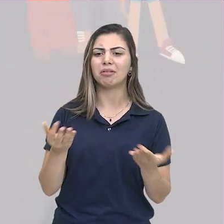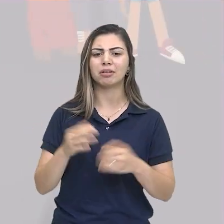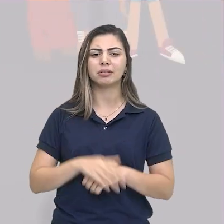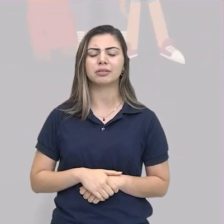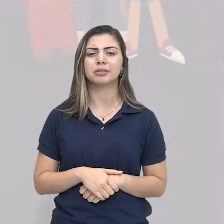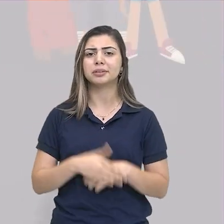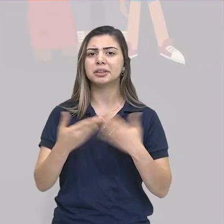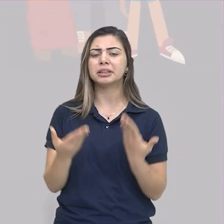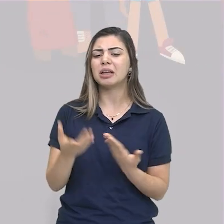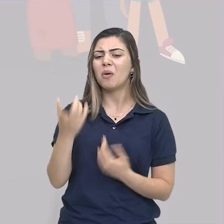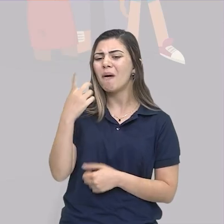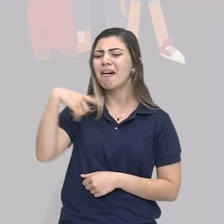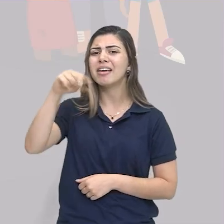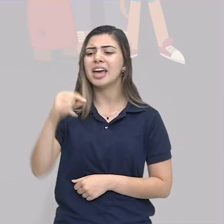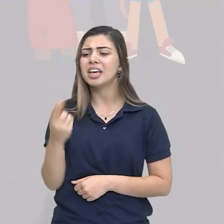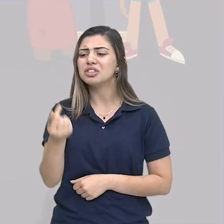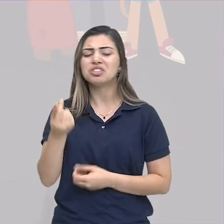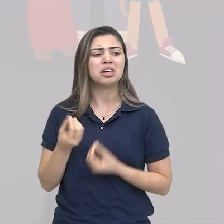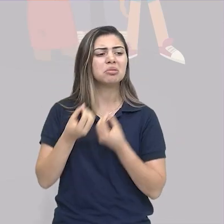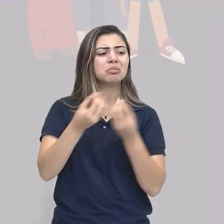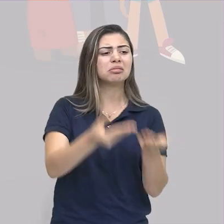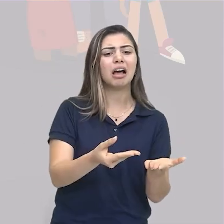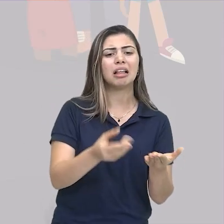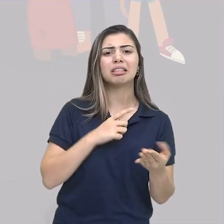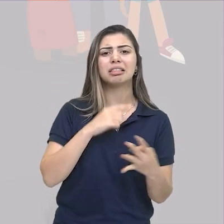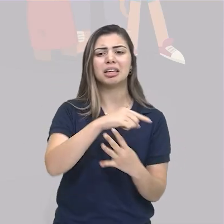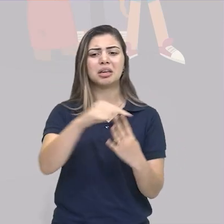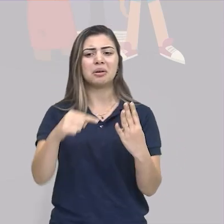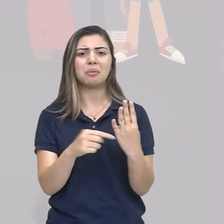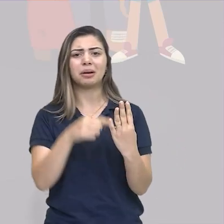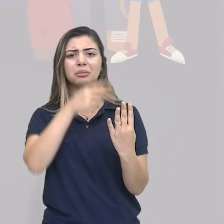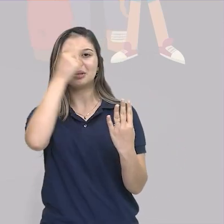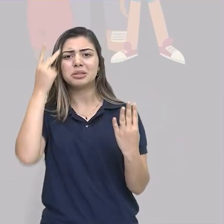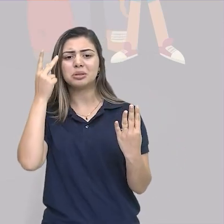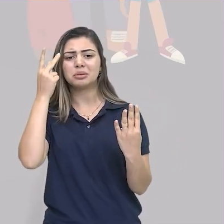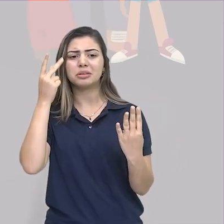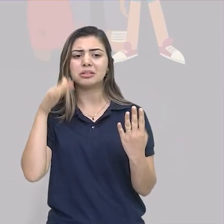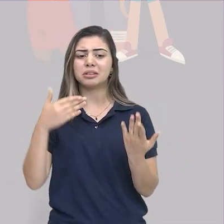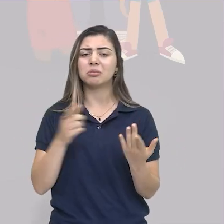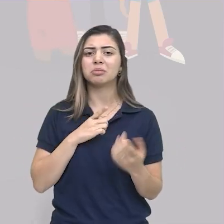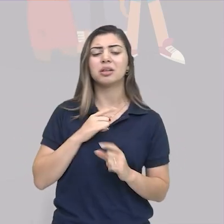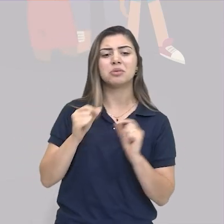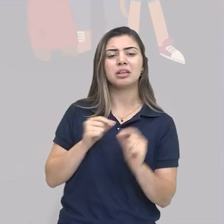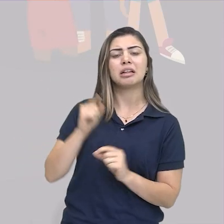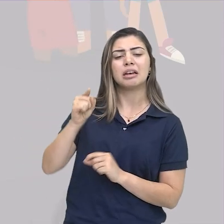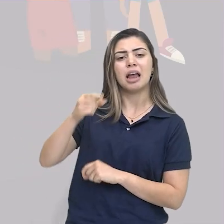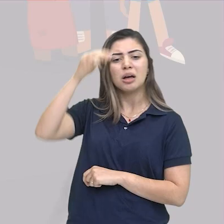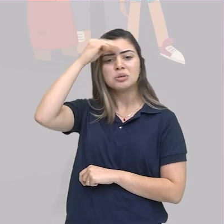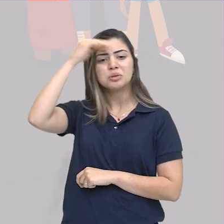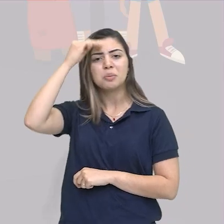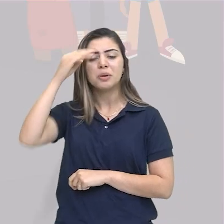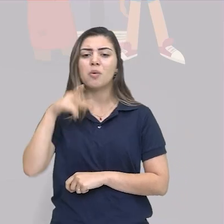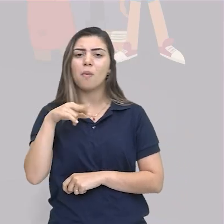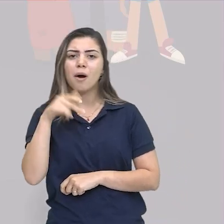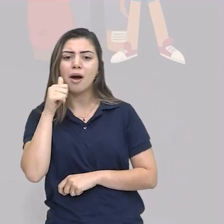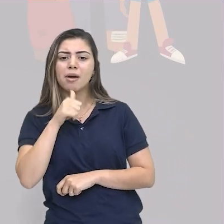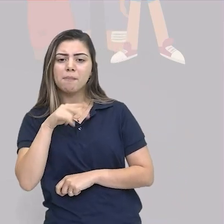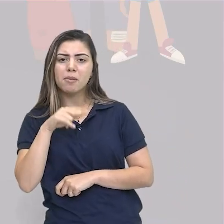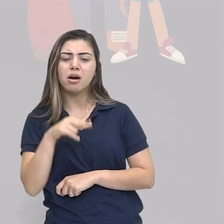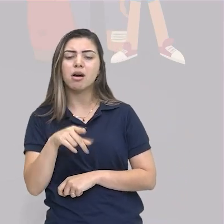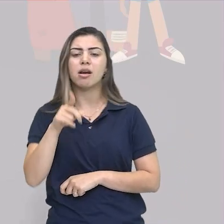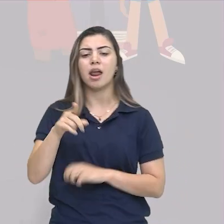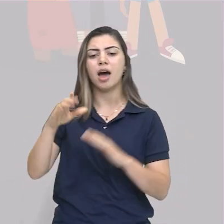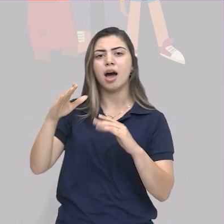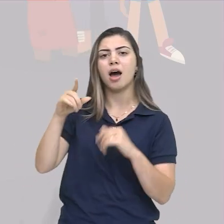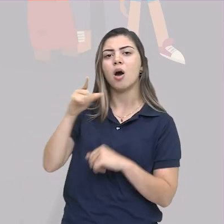A quem deixava ele a fortuna? Eram 4 concorrentes: o sobrinho, a irmã, o padeiro e os pobres.